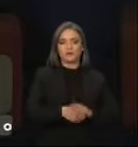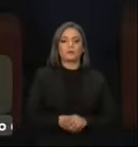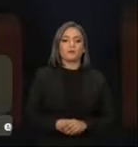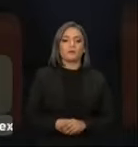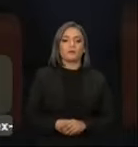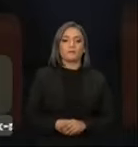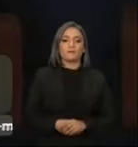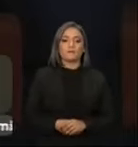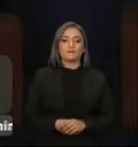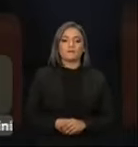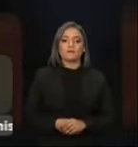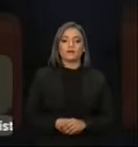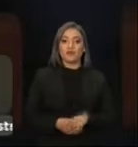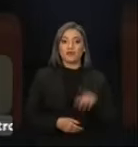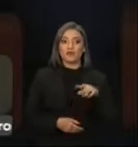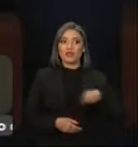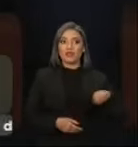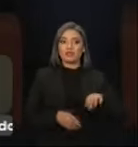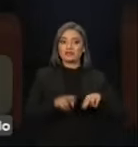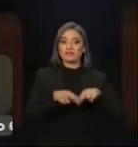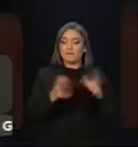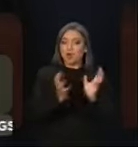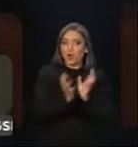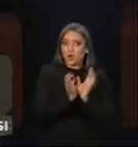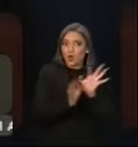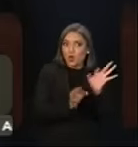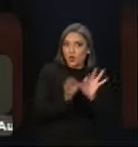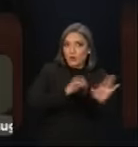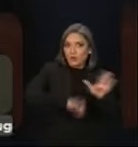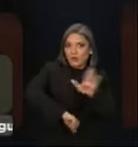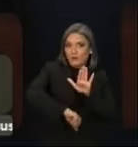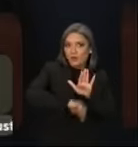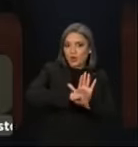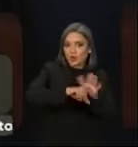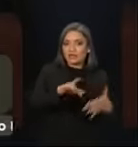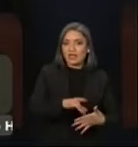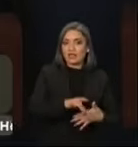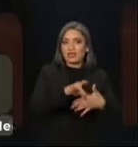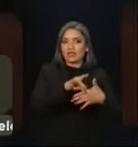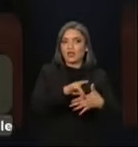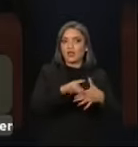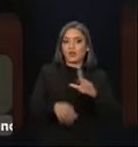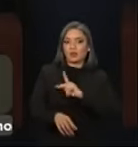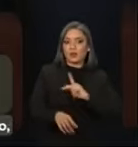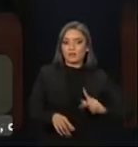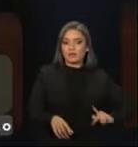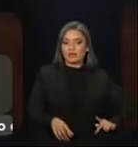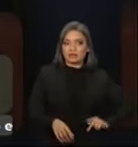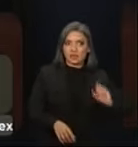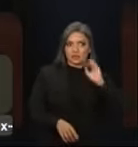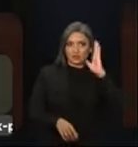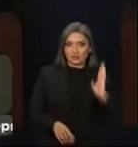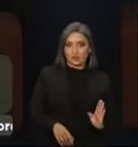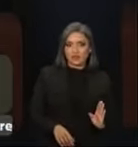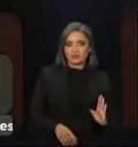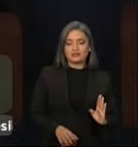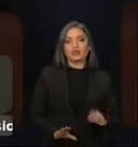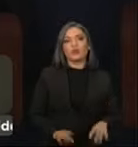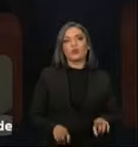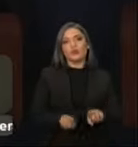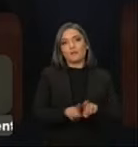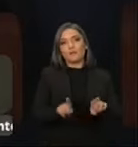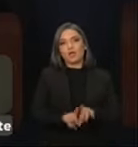demandados teriam, por meio de uma organização criminosa, liderada pelo próprio presidente da República e seu candidato a